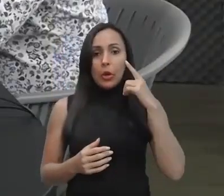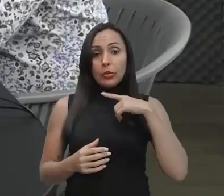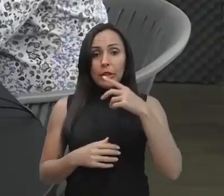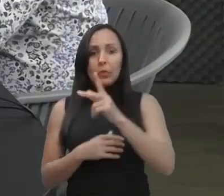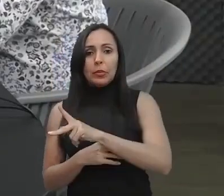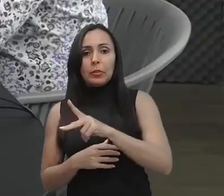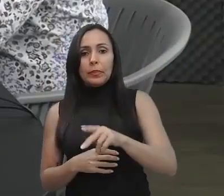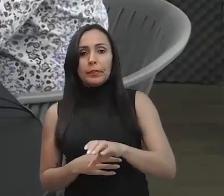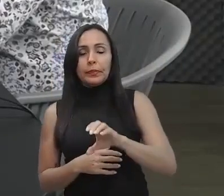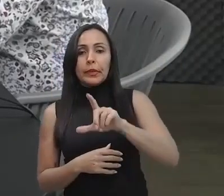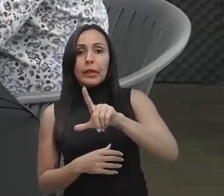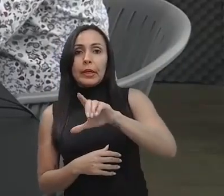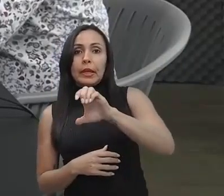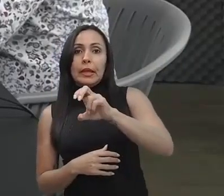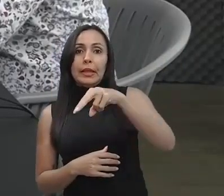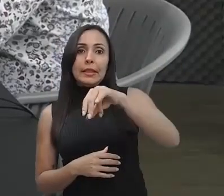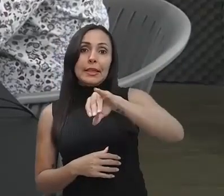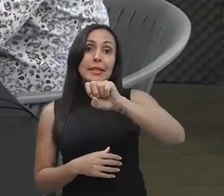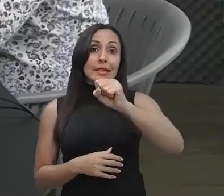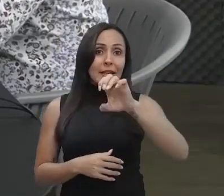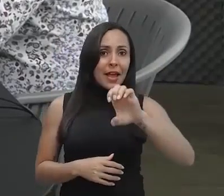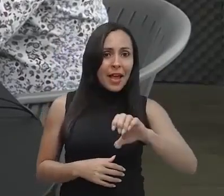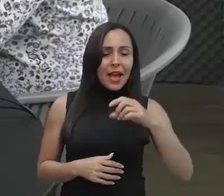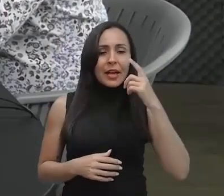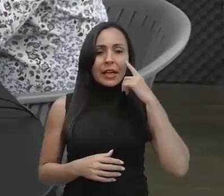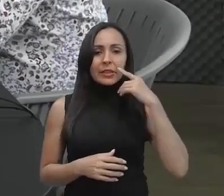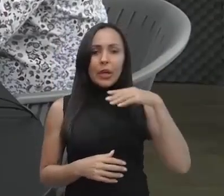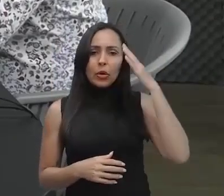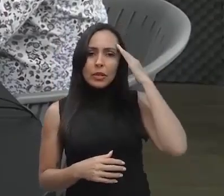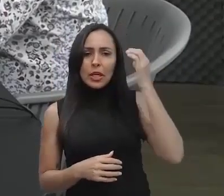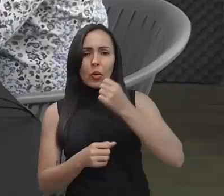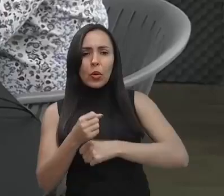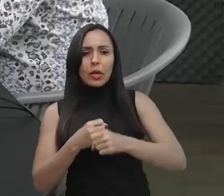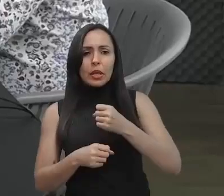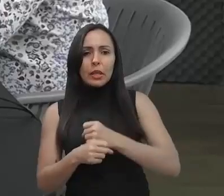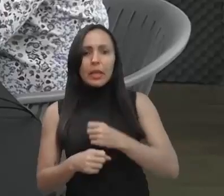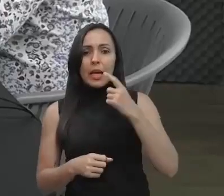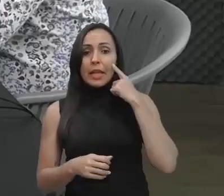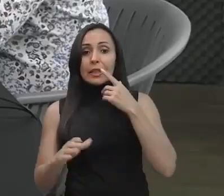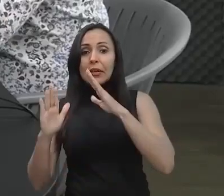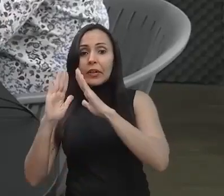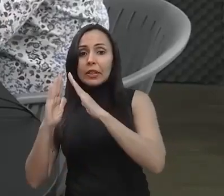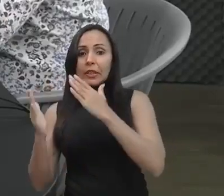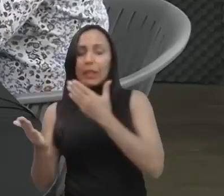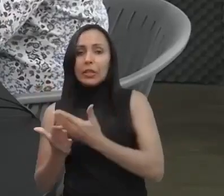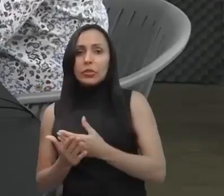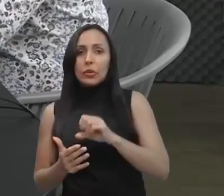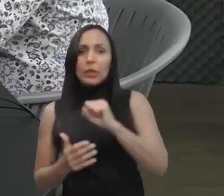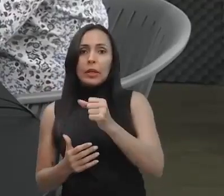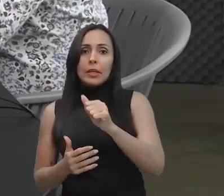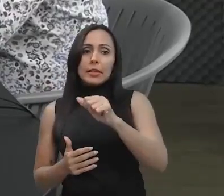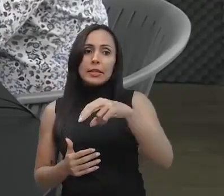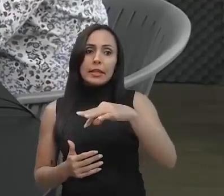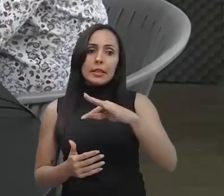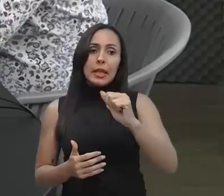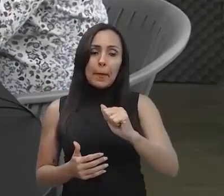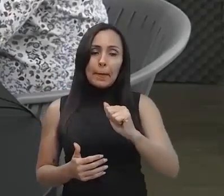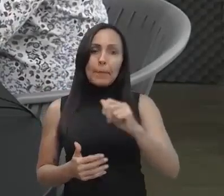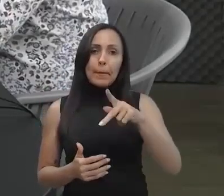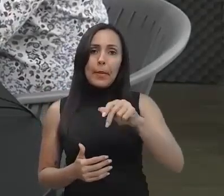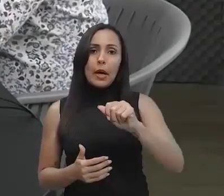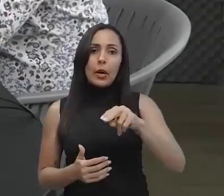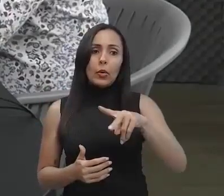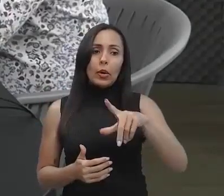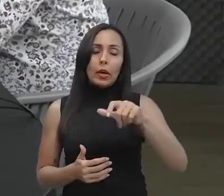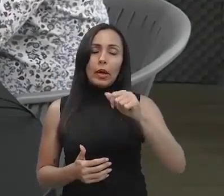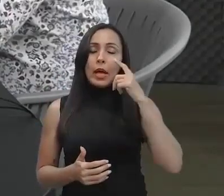Lenice que Até onde eu sei há alguns anos atrás ela tava na Escola Santa Paula Francinete como bibliotecária ela era minha